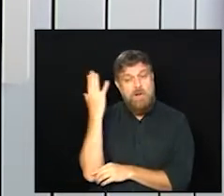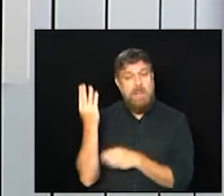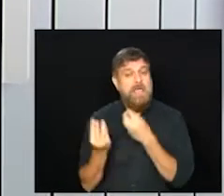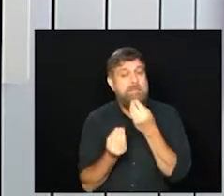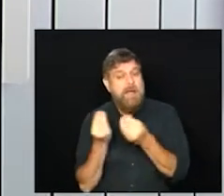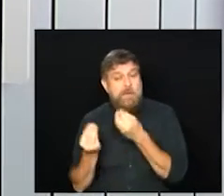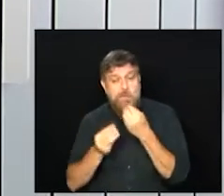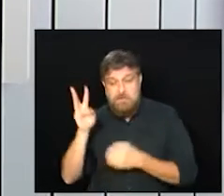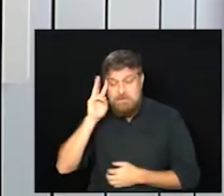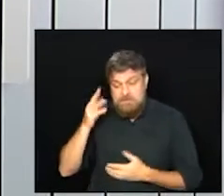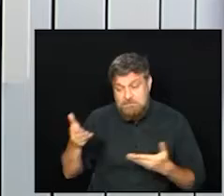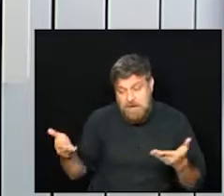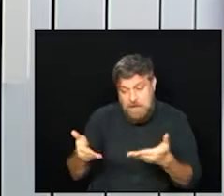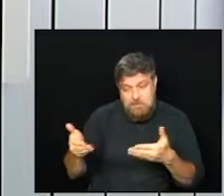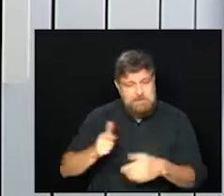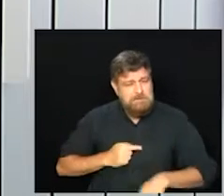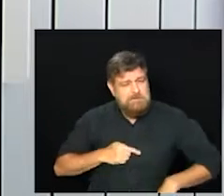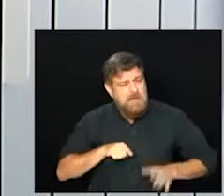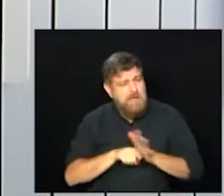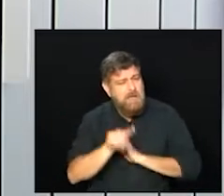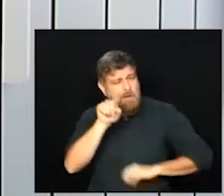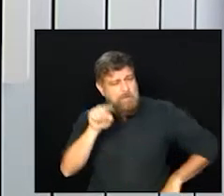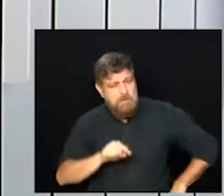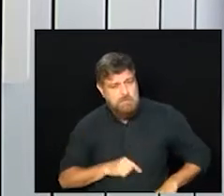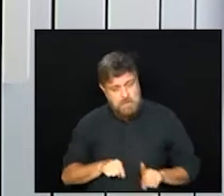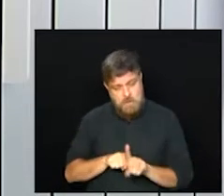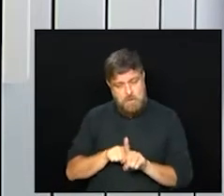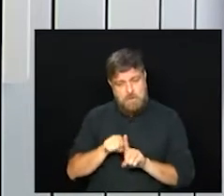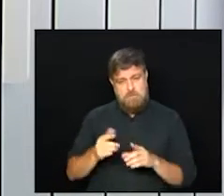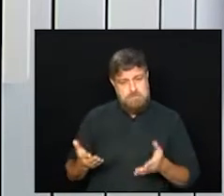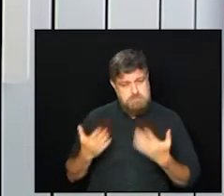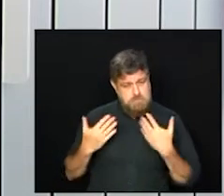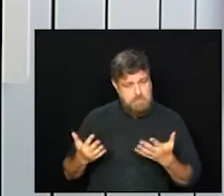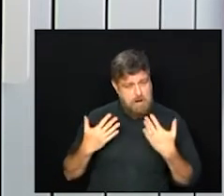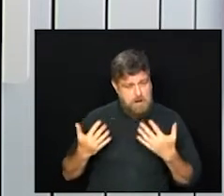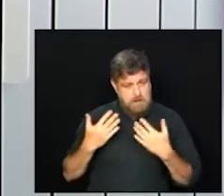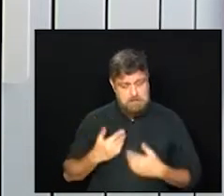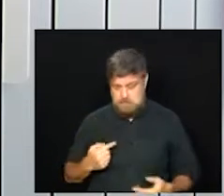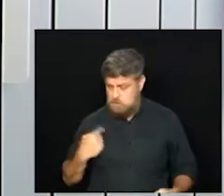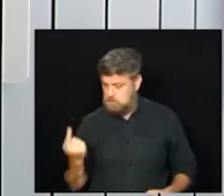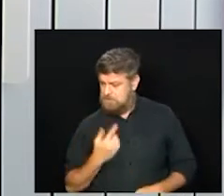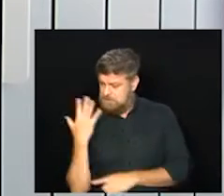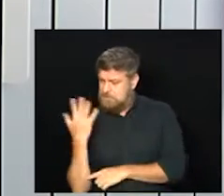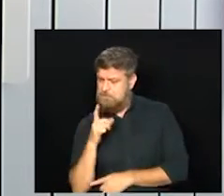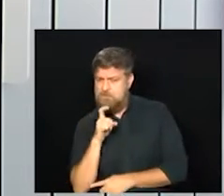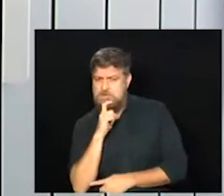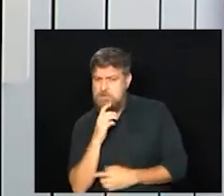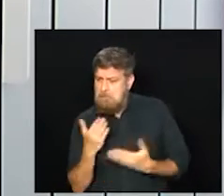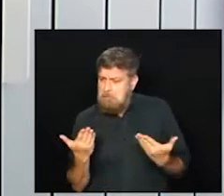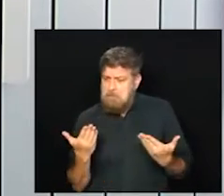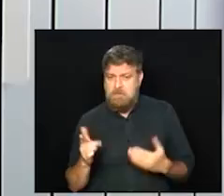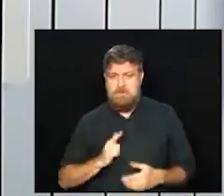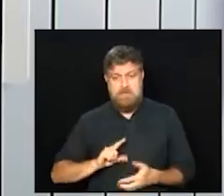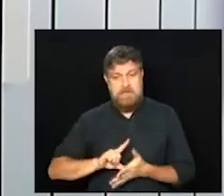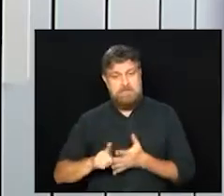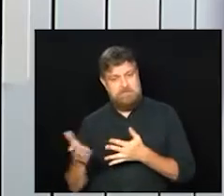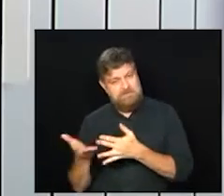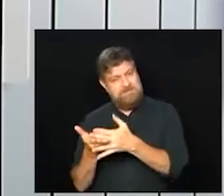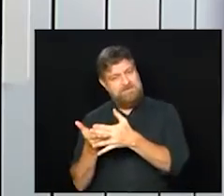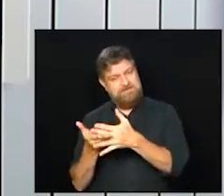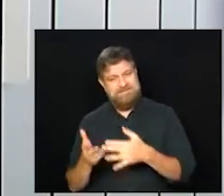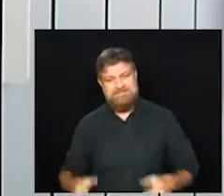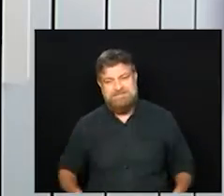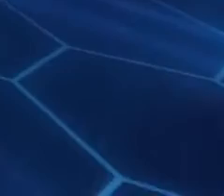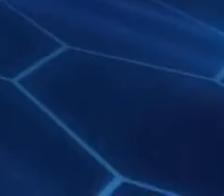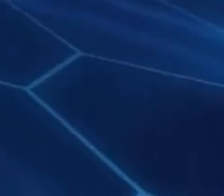esta terça-feira. Será que a temperatura vai aumentando, vai esquentando em pleno inverno? Já, depois do intervalo.